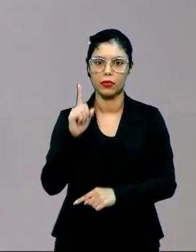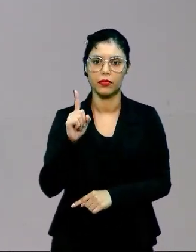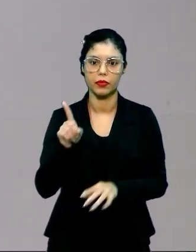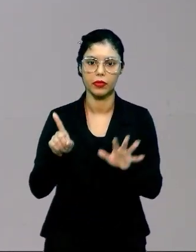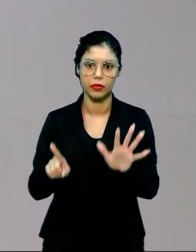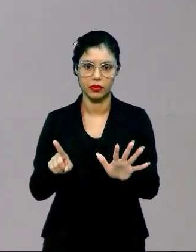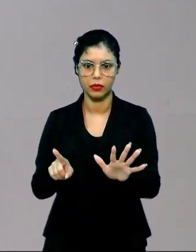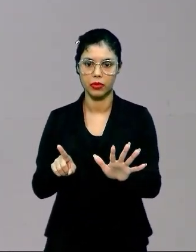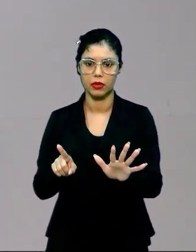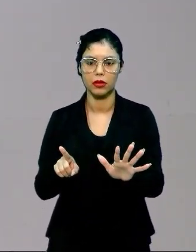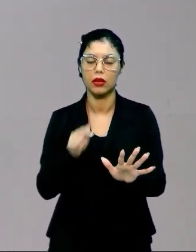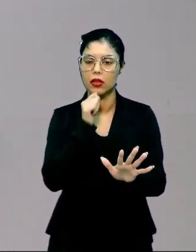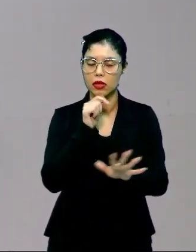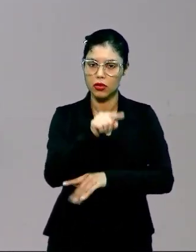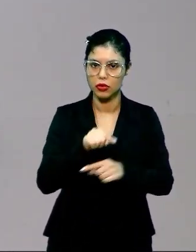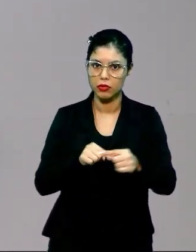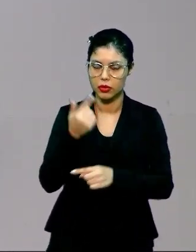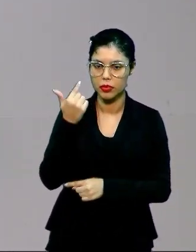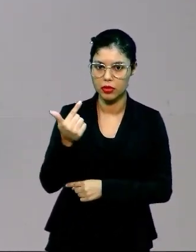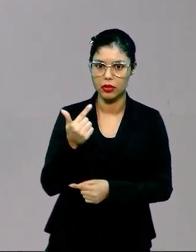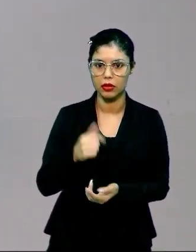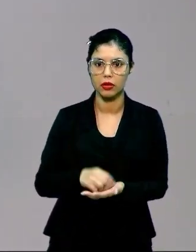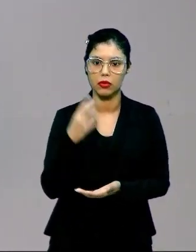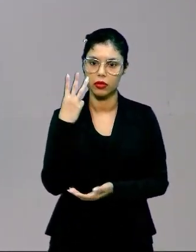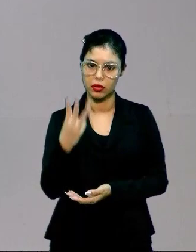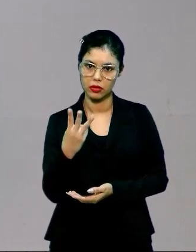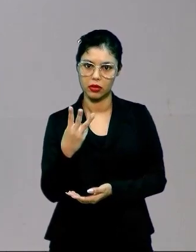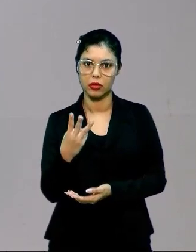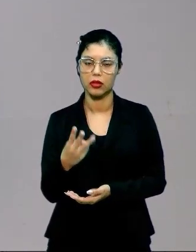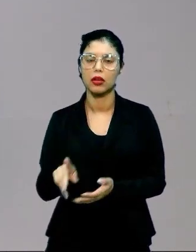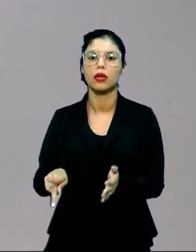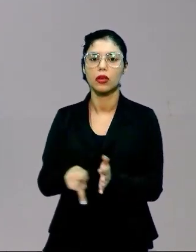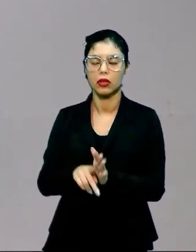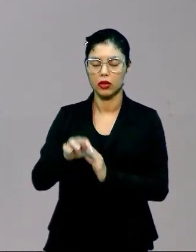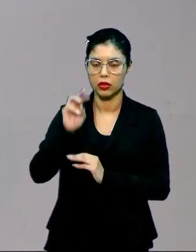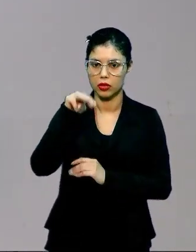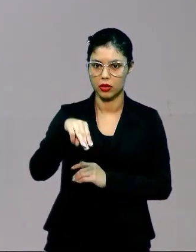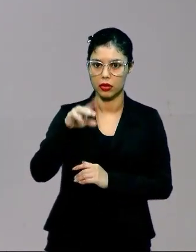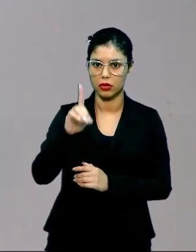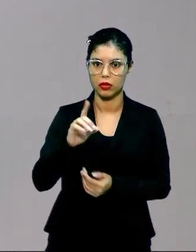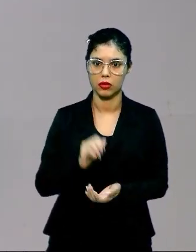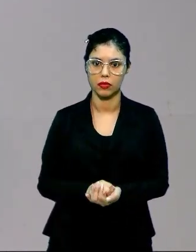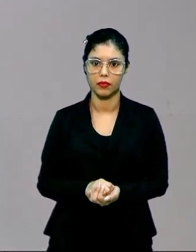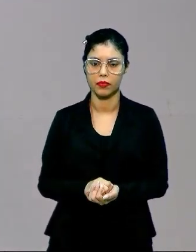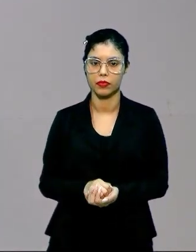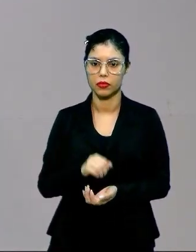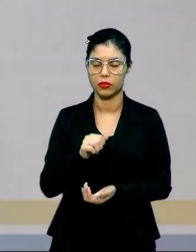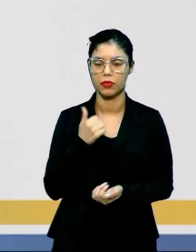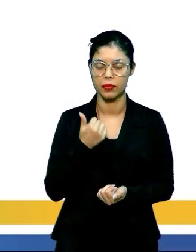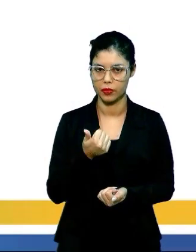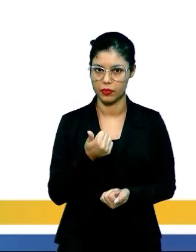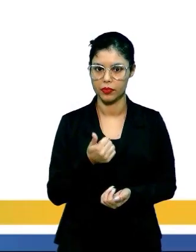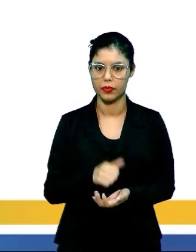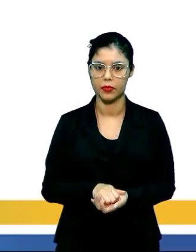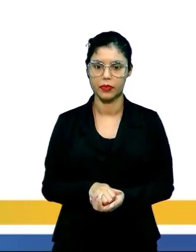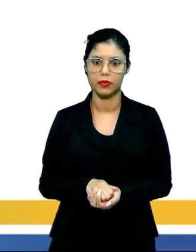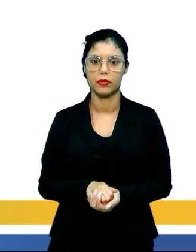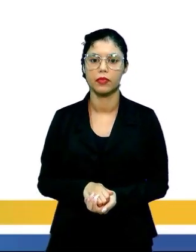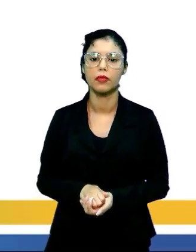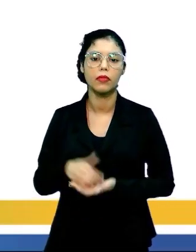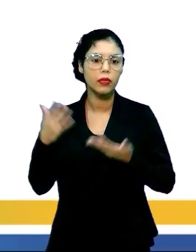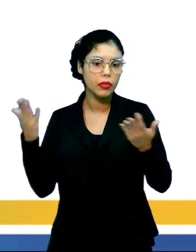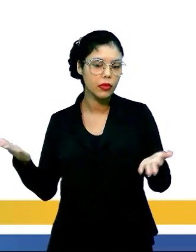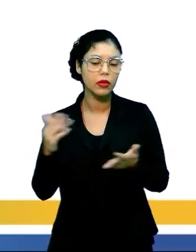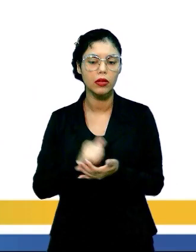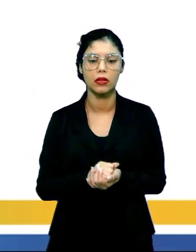1, 6. Ao dividir por 2, o terceiro termo é a mediana. É sempre o termo central. Beleza?